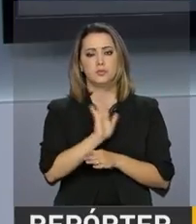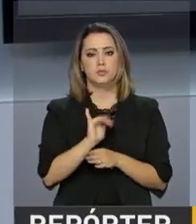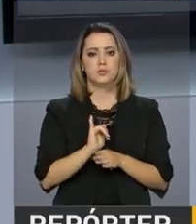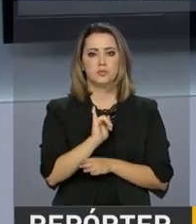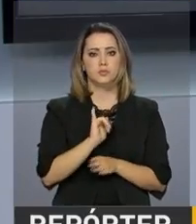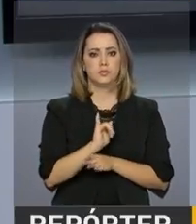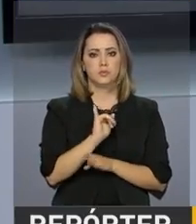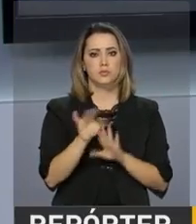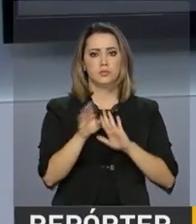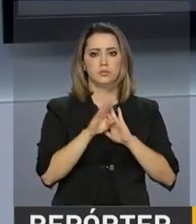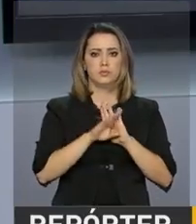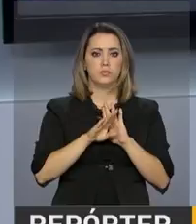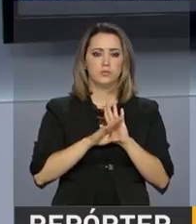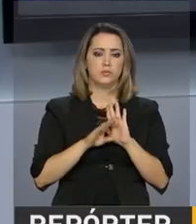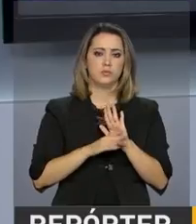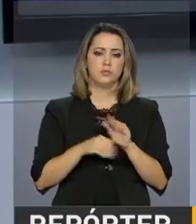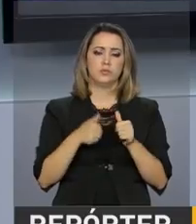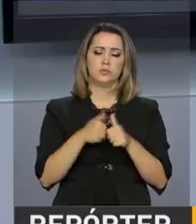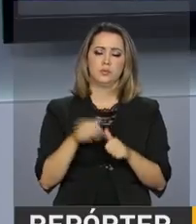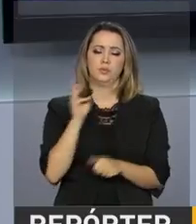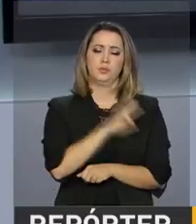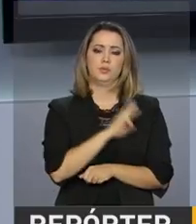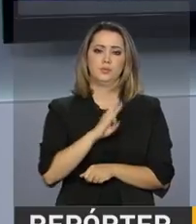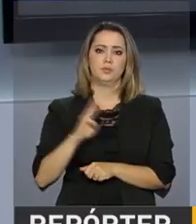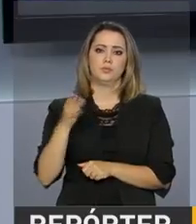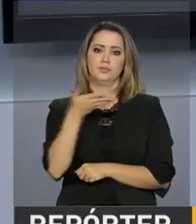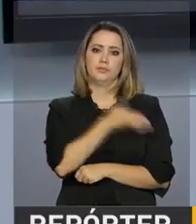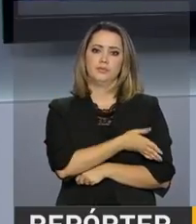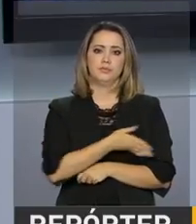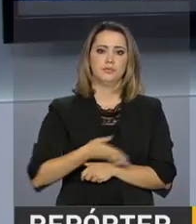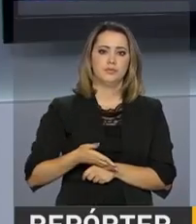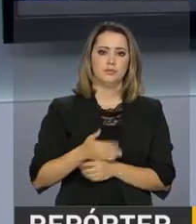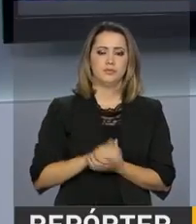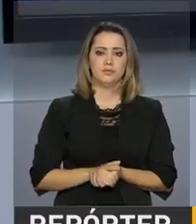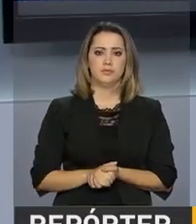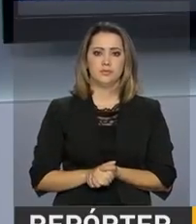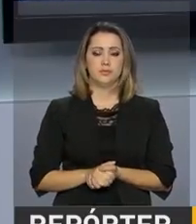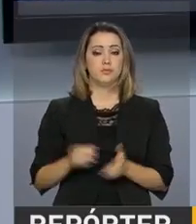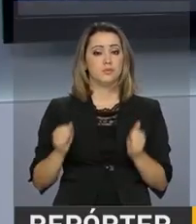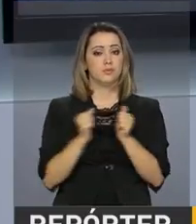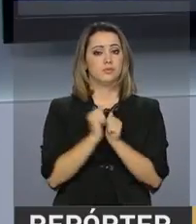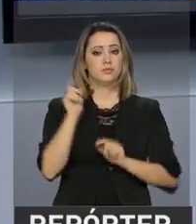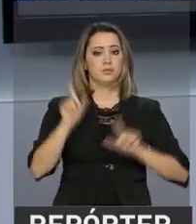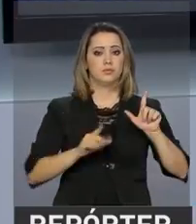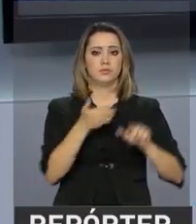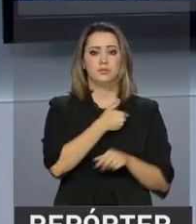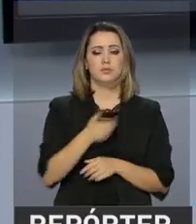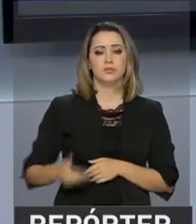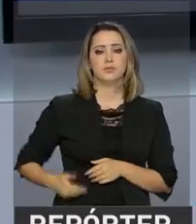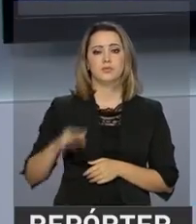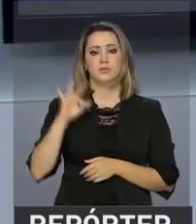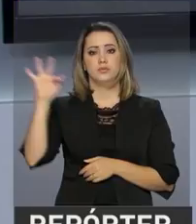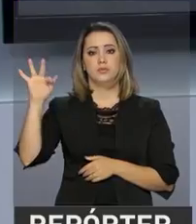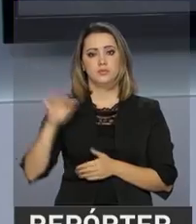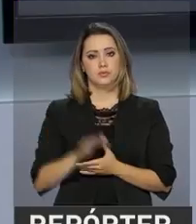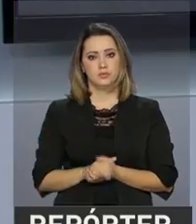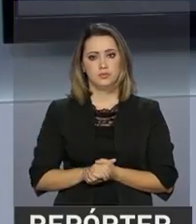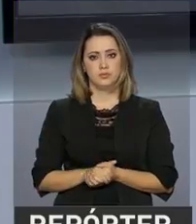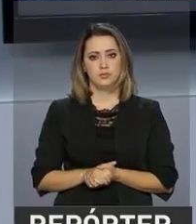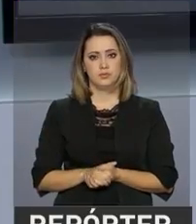as reportagens no YouTube e toda a programação também está disponível na internet. Continue com a gente na NBR, a TV do